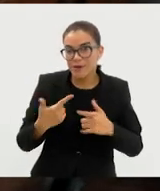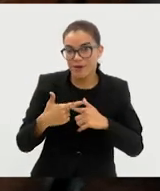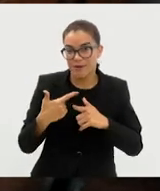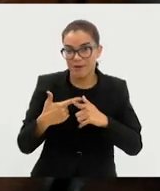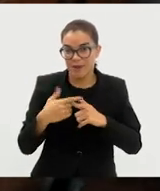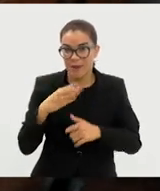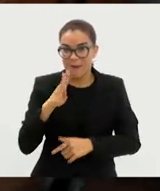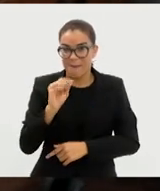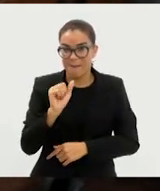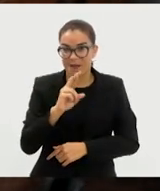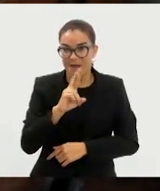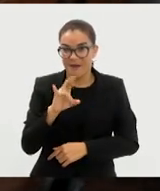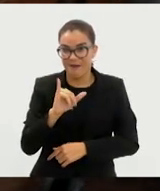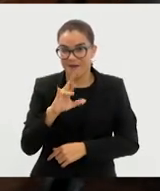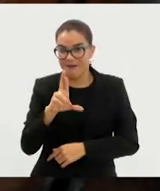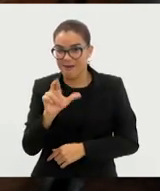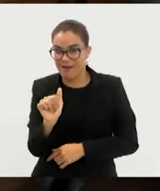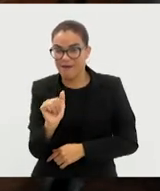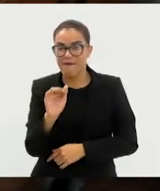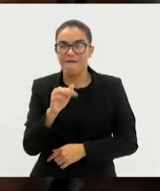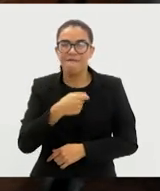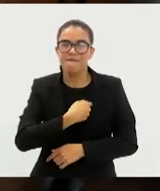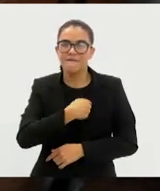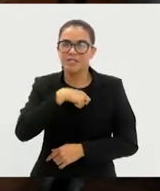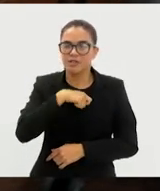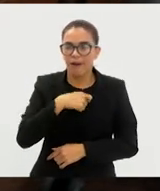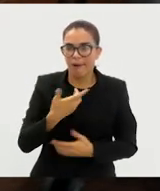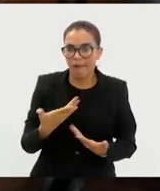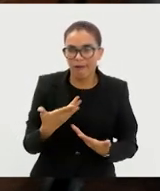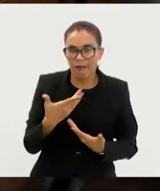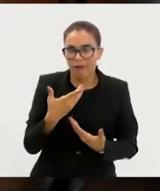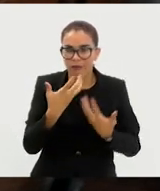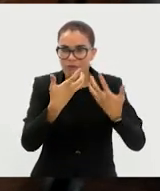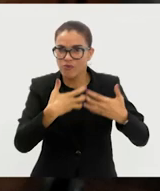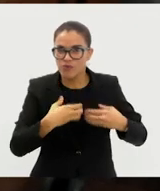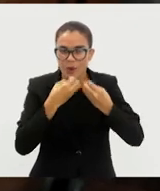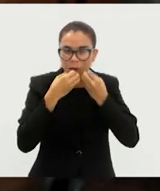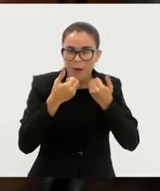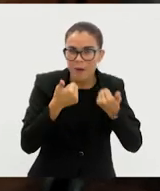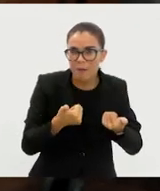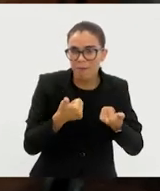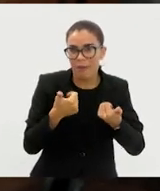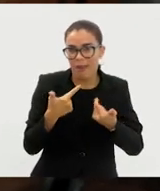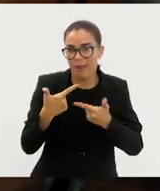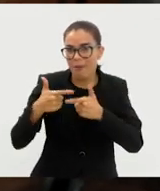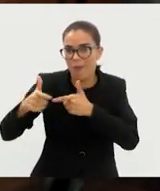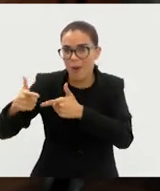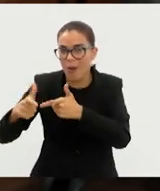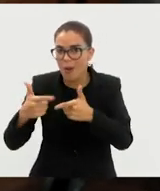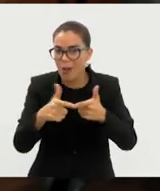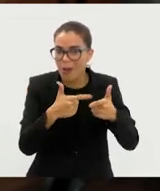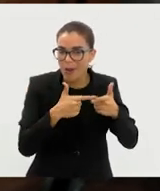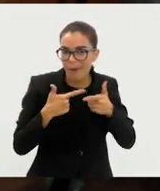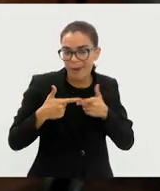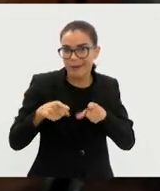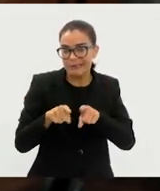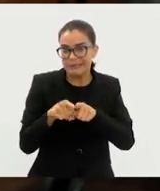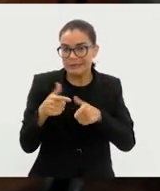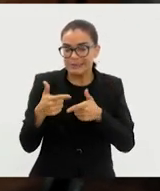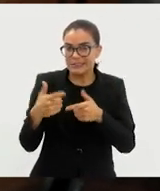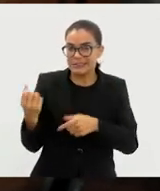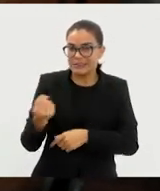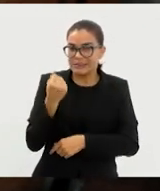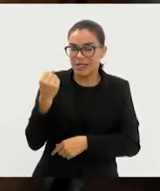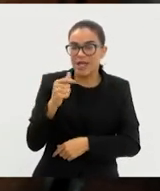barreiras fiscais não vão bem, as fugas de receita são estratosféricas. O deputado Tandi, em Angapi,